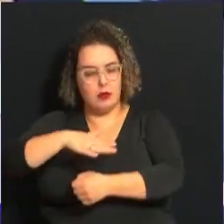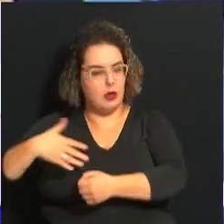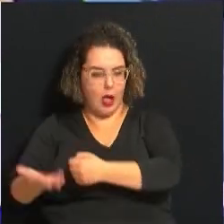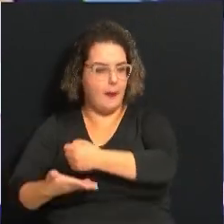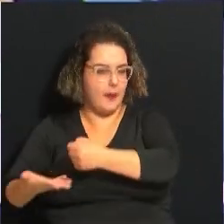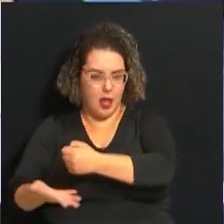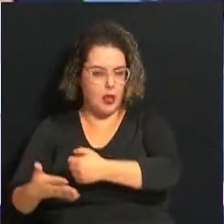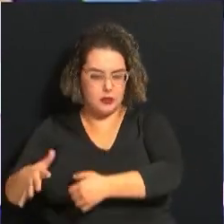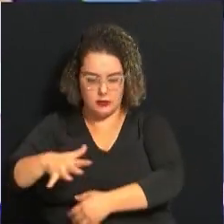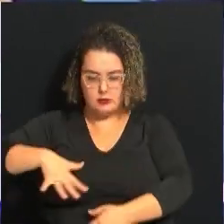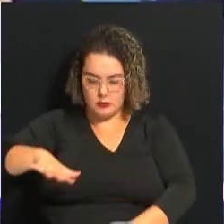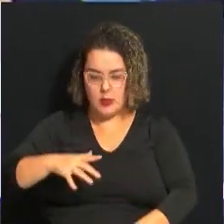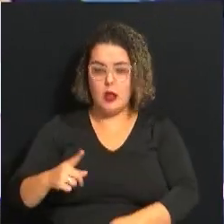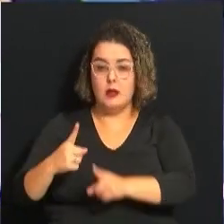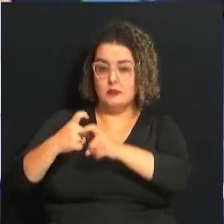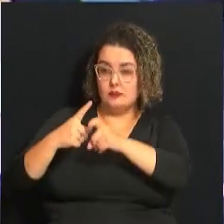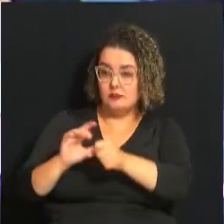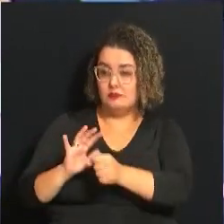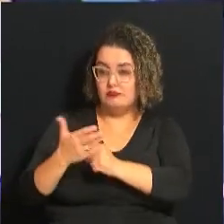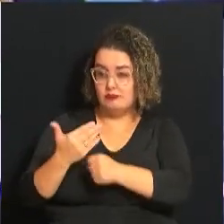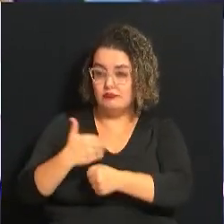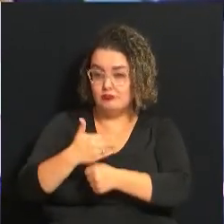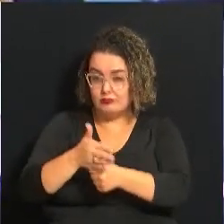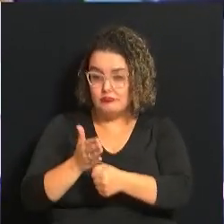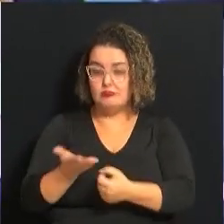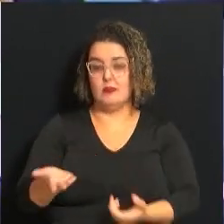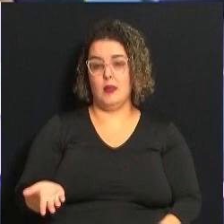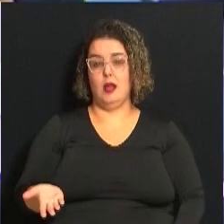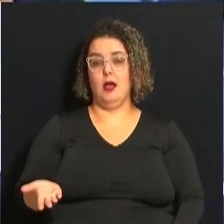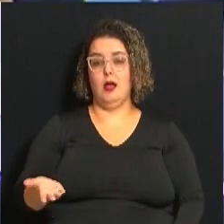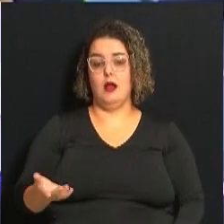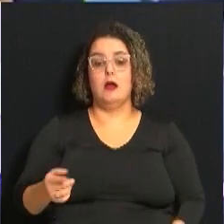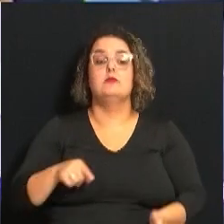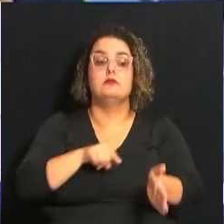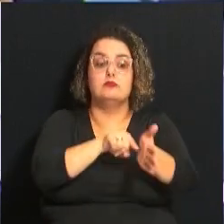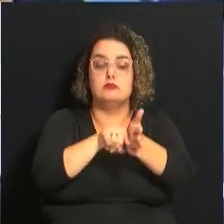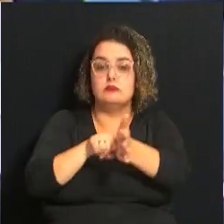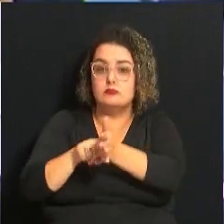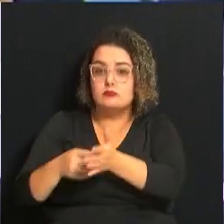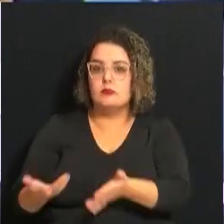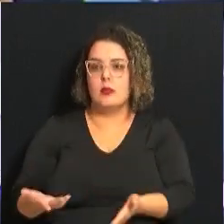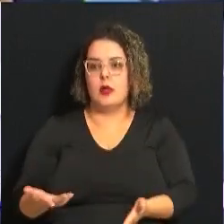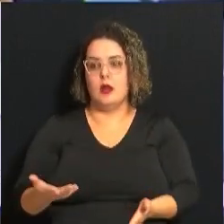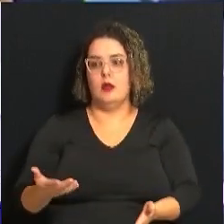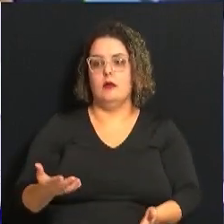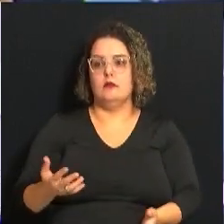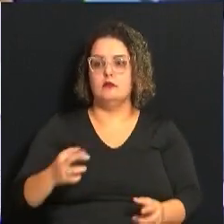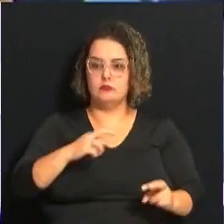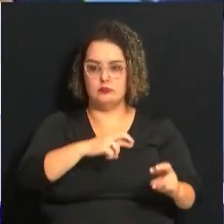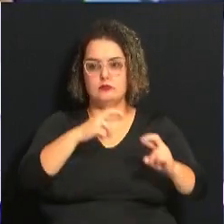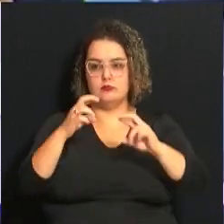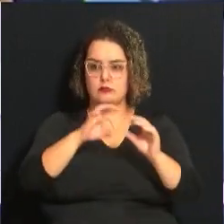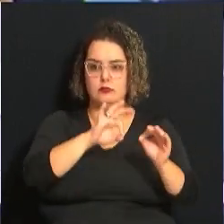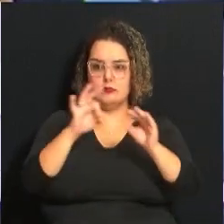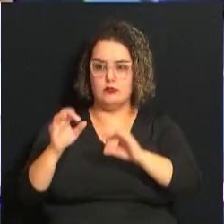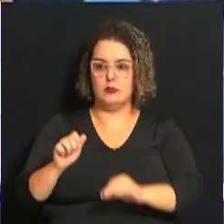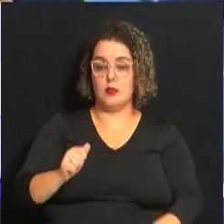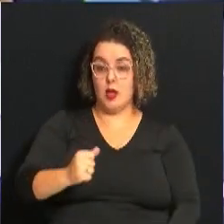neonazistas. Aqui em Campinas, nós temos uma pesquisa que a gente tem acompanhado por uma